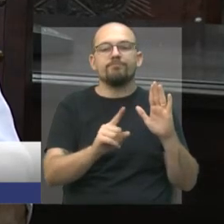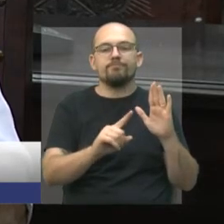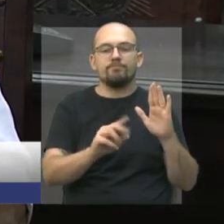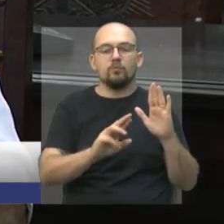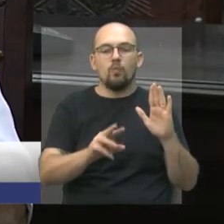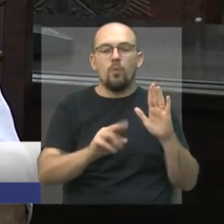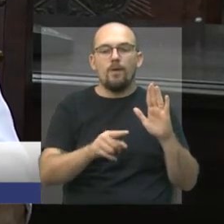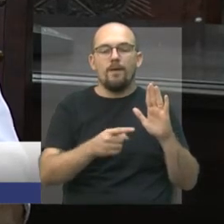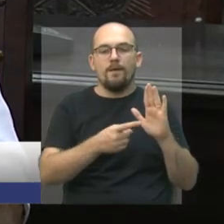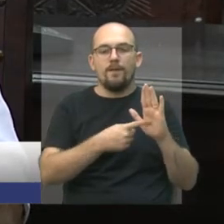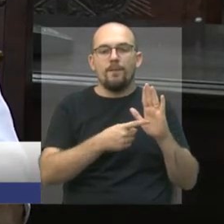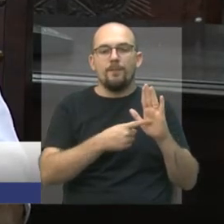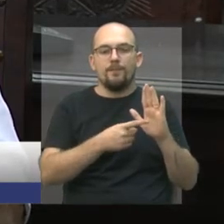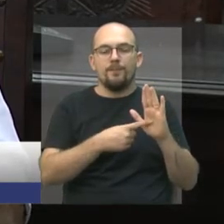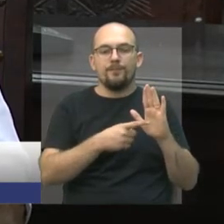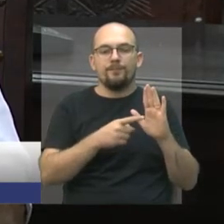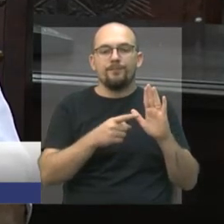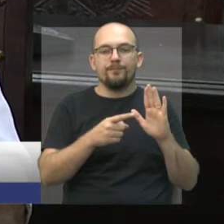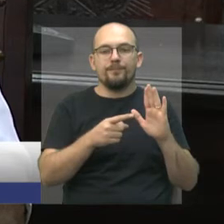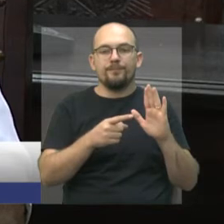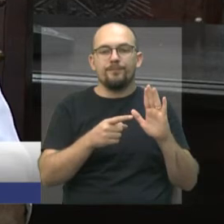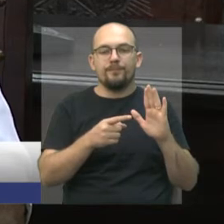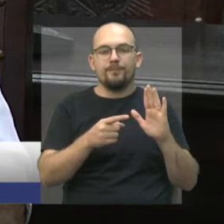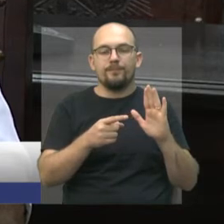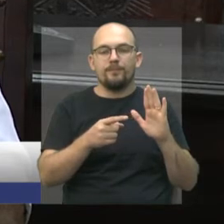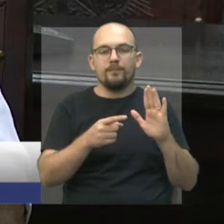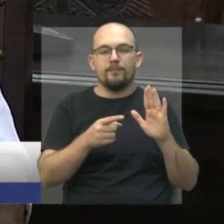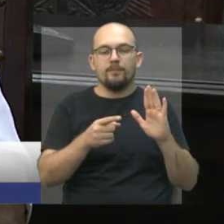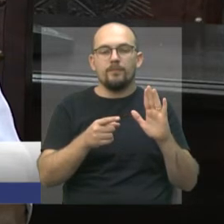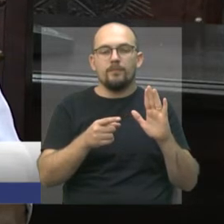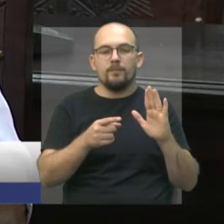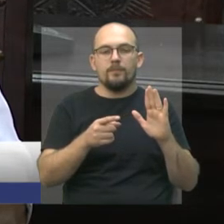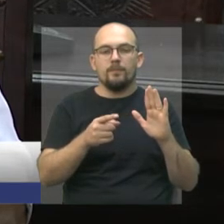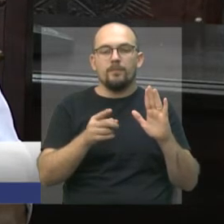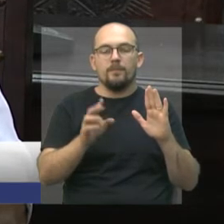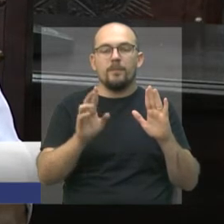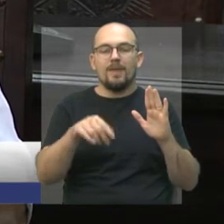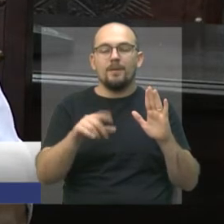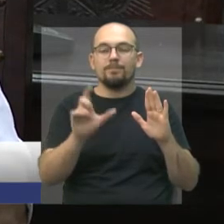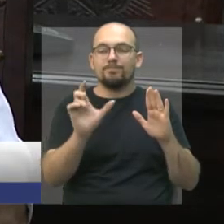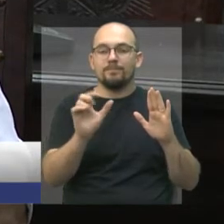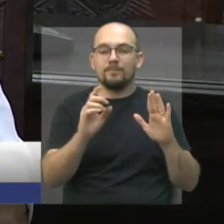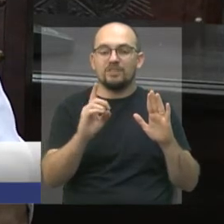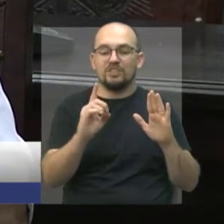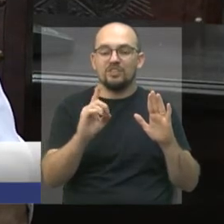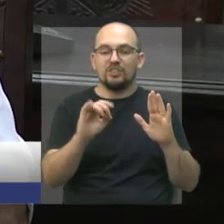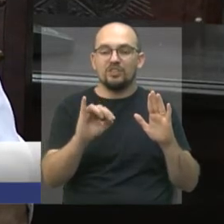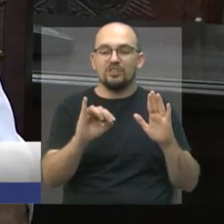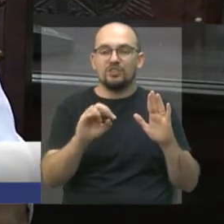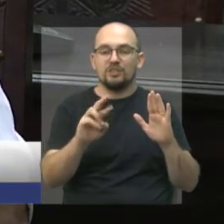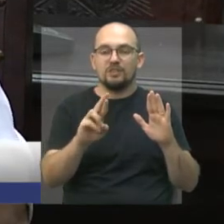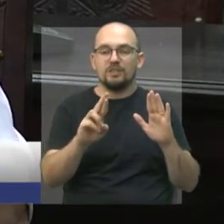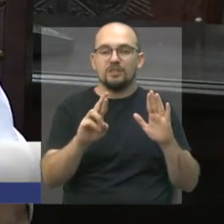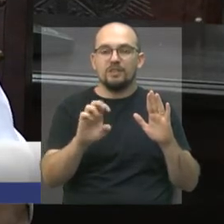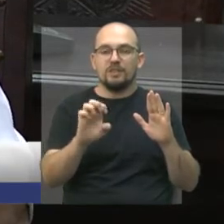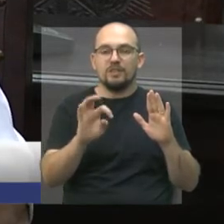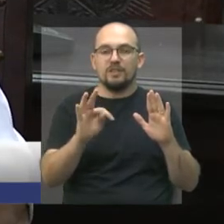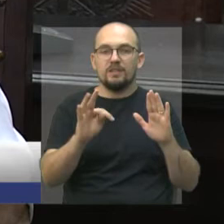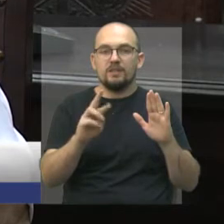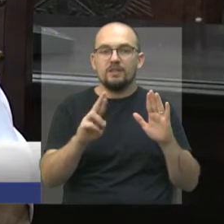são valores... Perdão, eles são diretrizes, não são